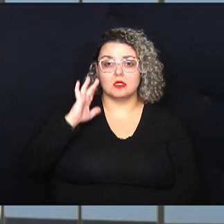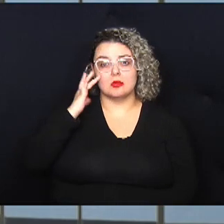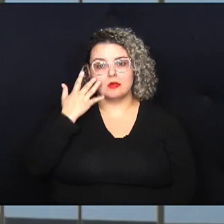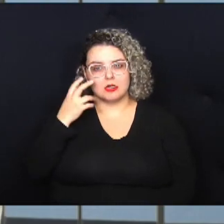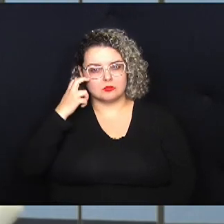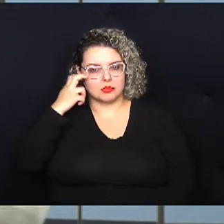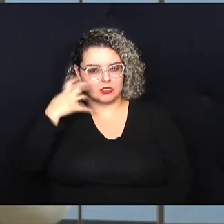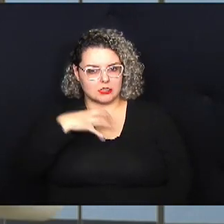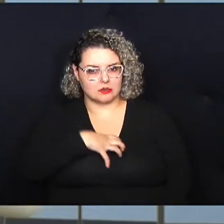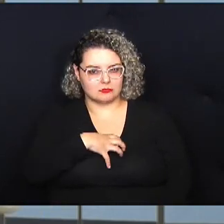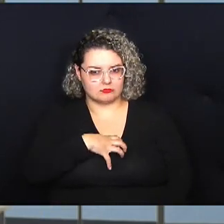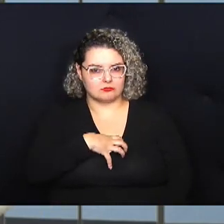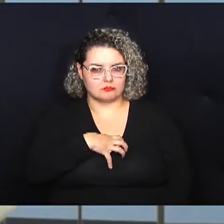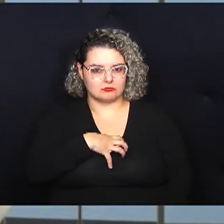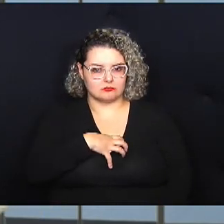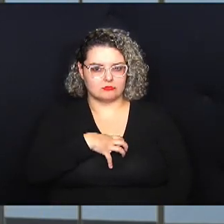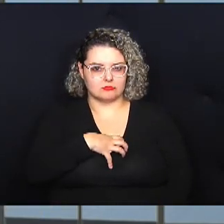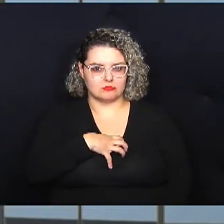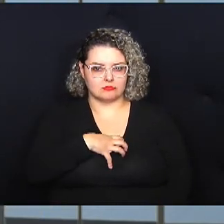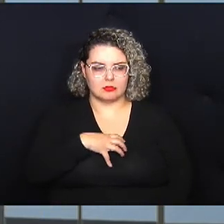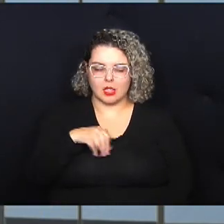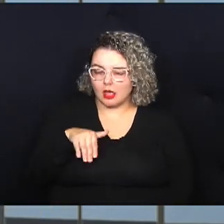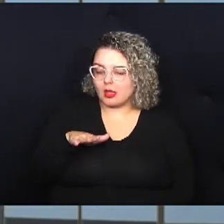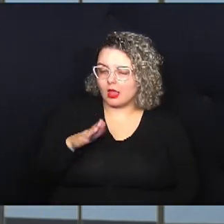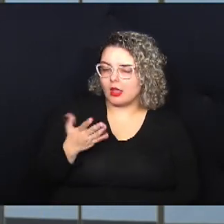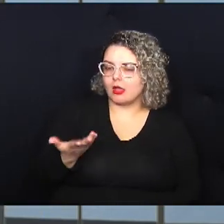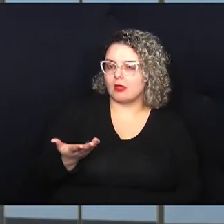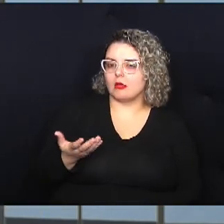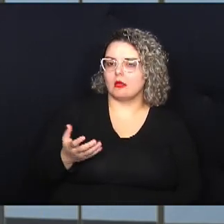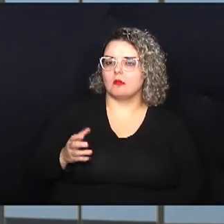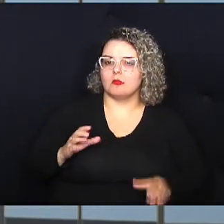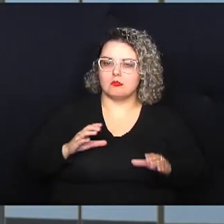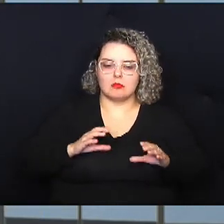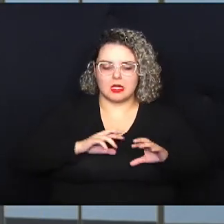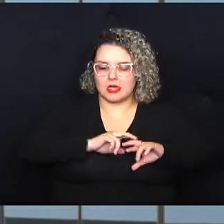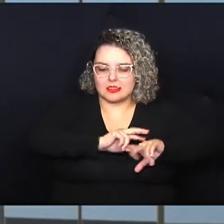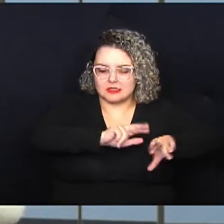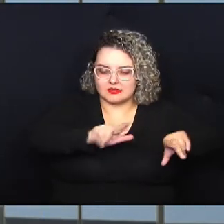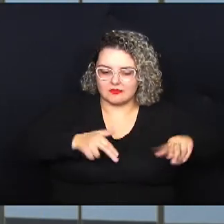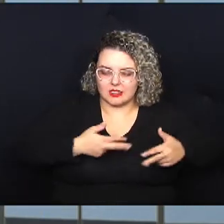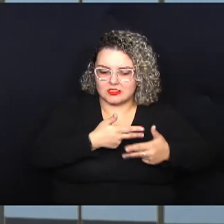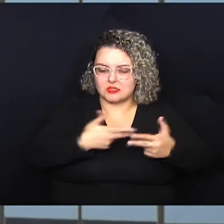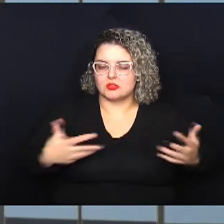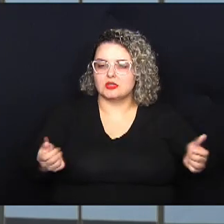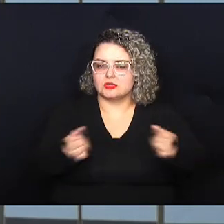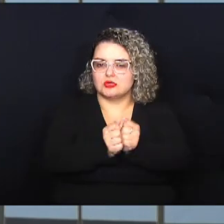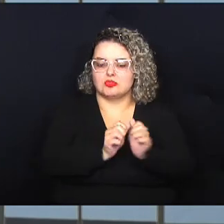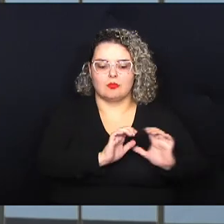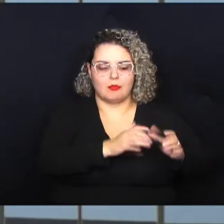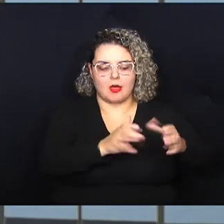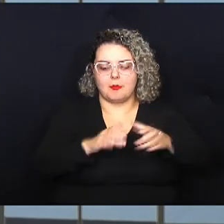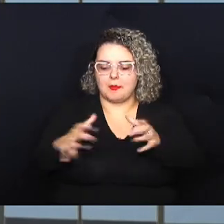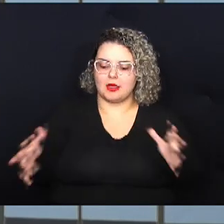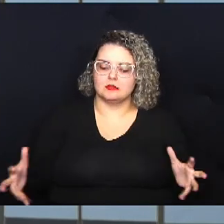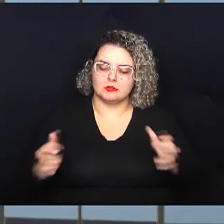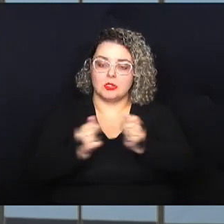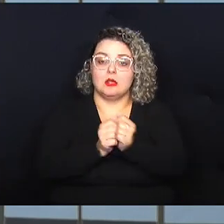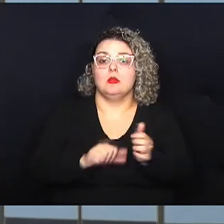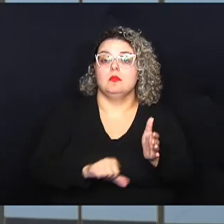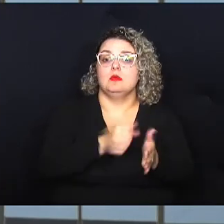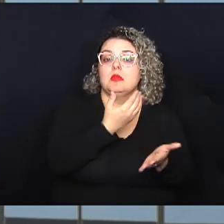inteligência emocional é mais assim um grupo de coisas, né? Perfeito. Primeiro você estuda, você